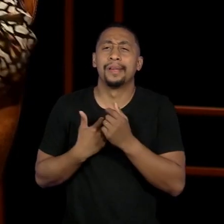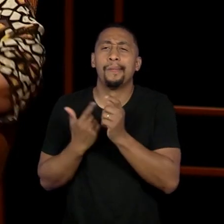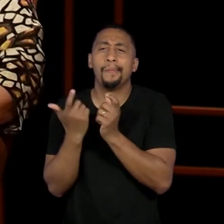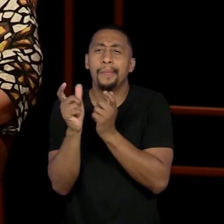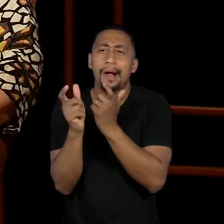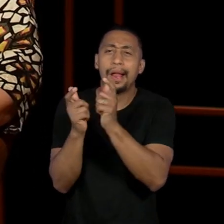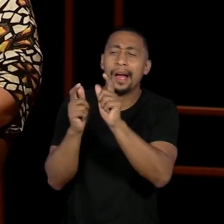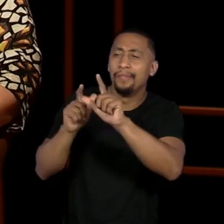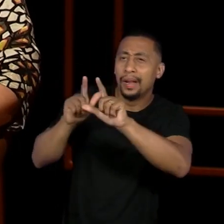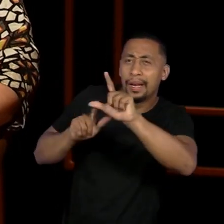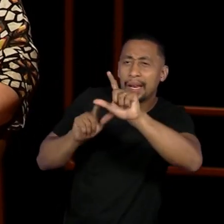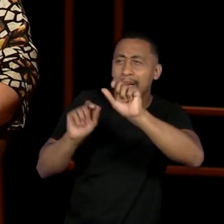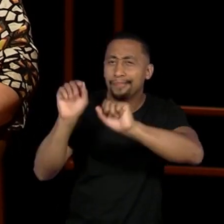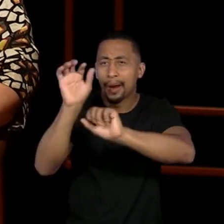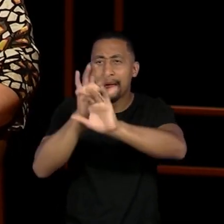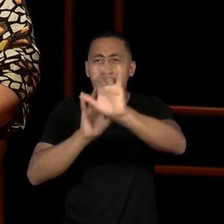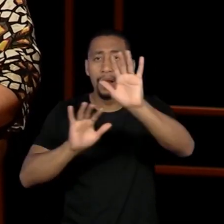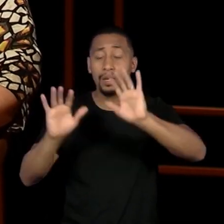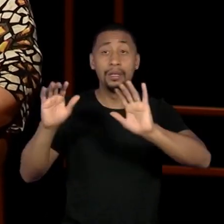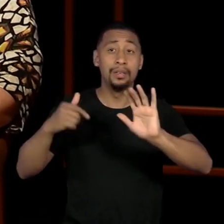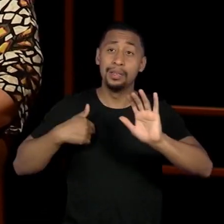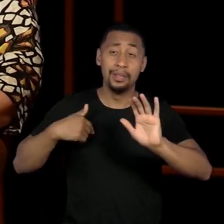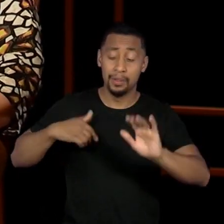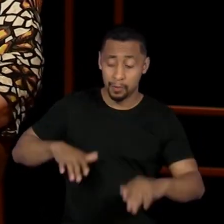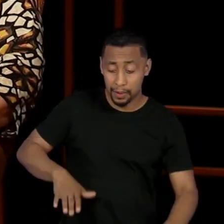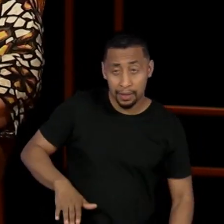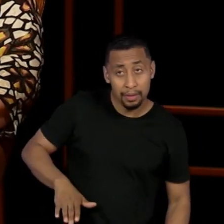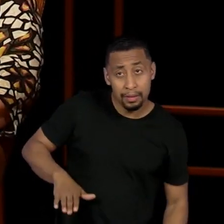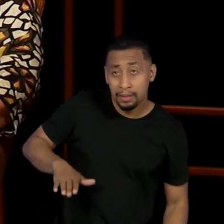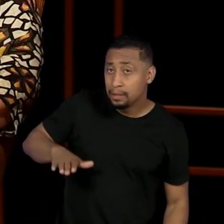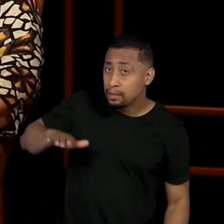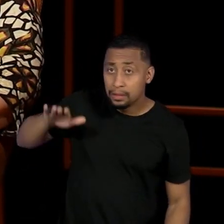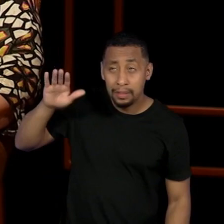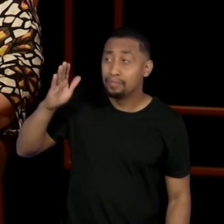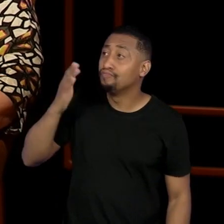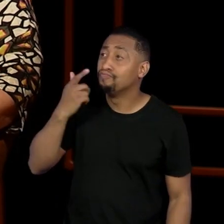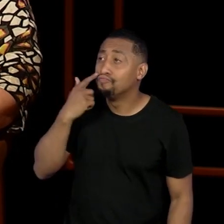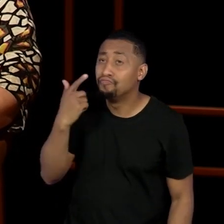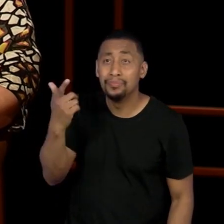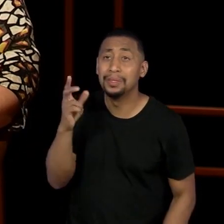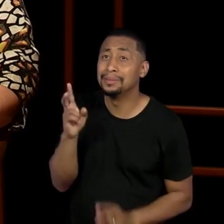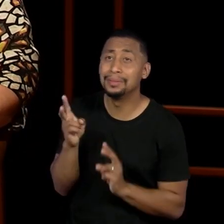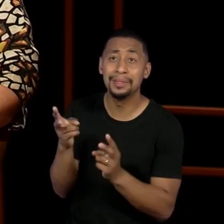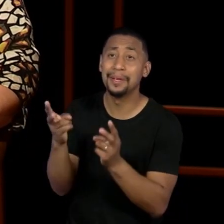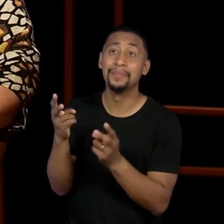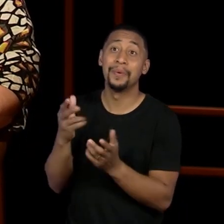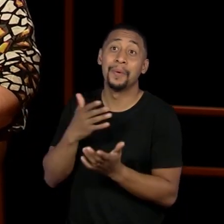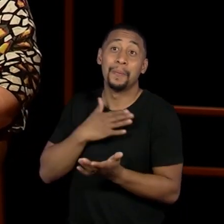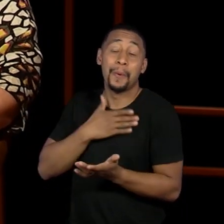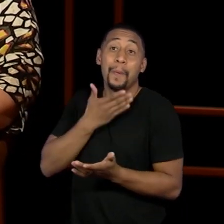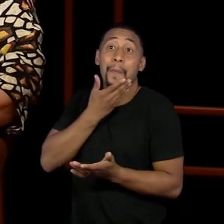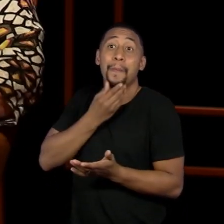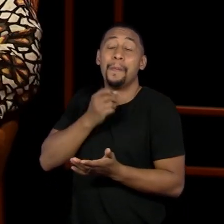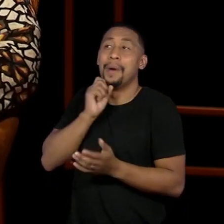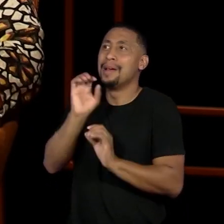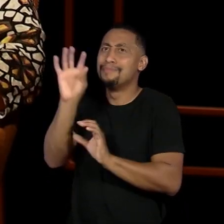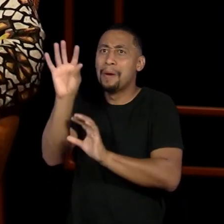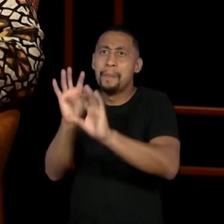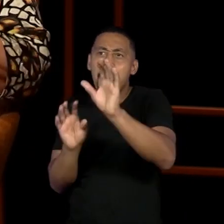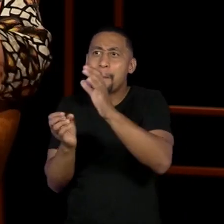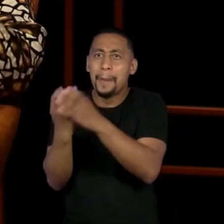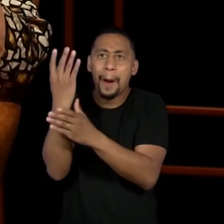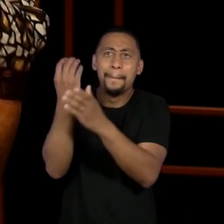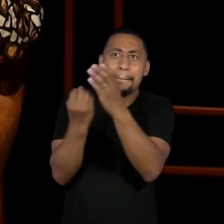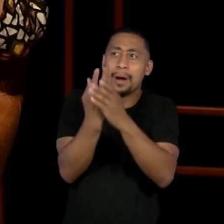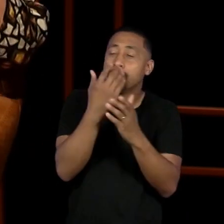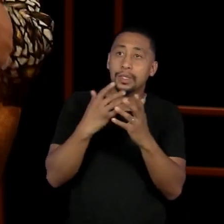né? E eu convivi com isso desde que nasci, né? Que o meu pai fazia as coisas mais inacreditáveis e que toda a